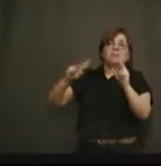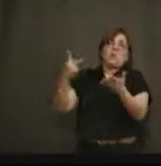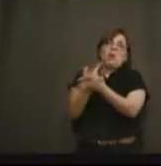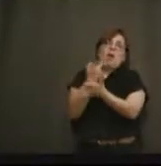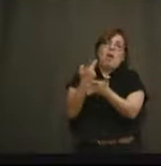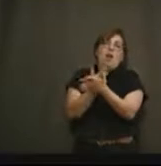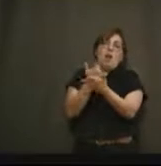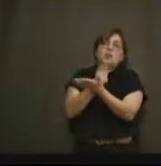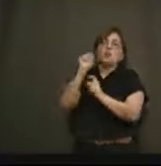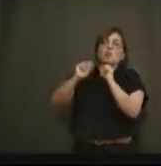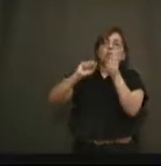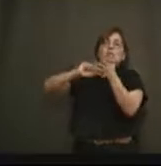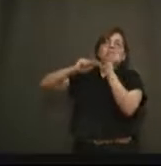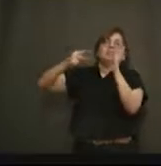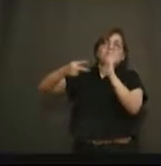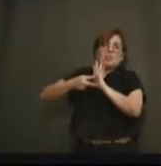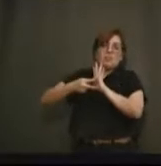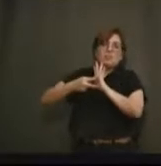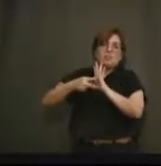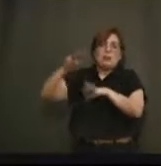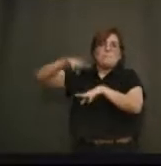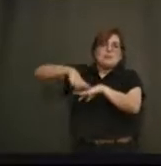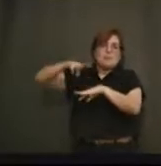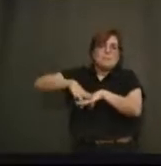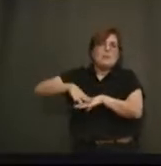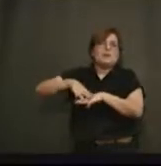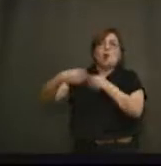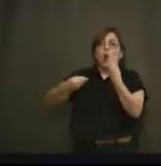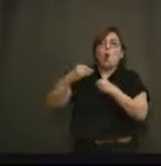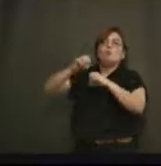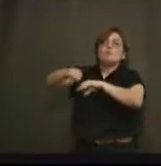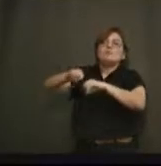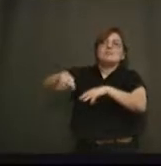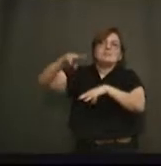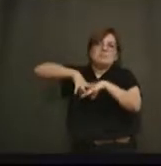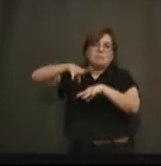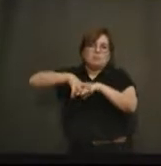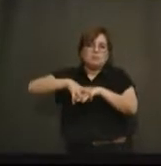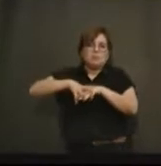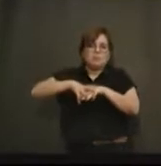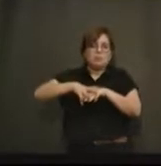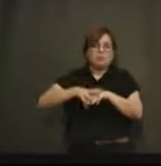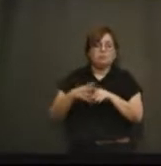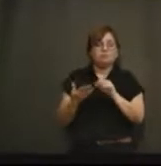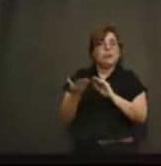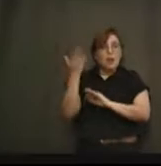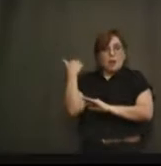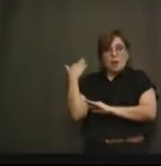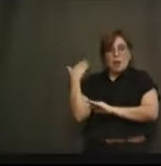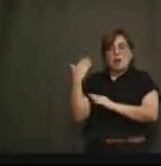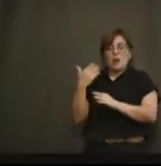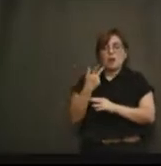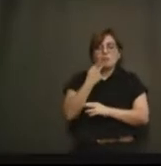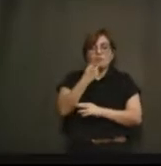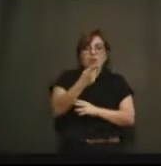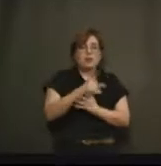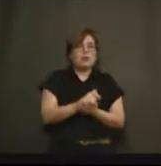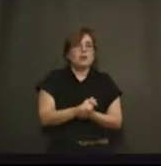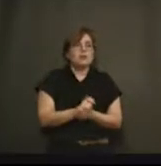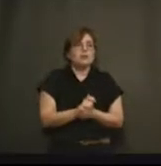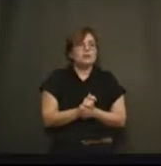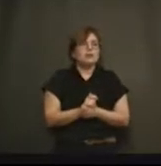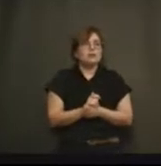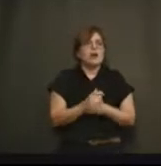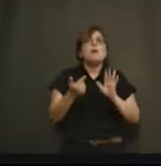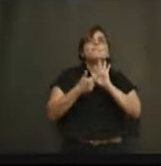que é aprender matemática e o que é ensinar matemática. Eu foi mencionado antes, na generosíssima apresentação